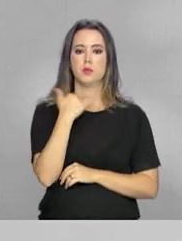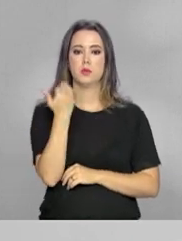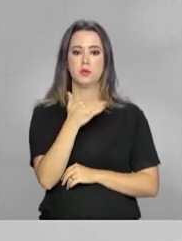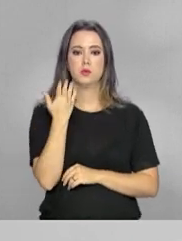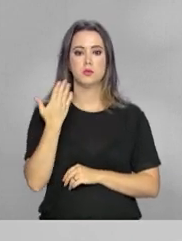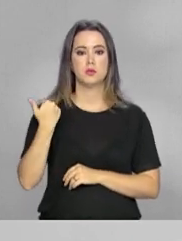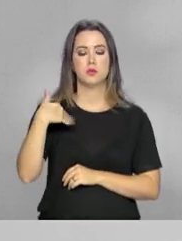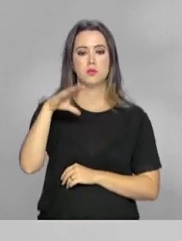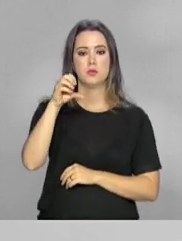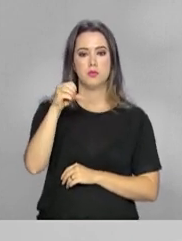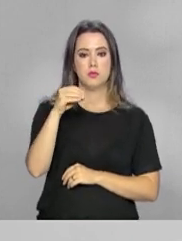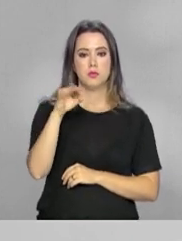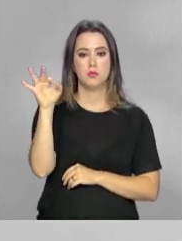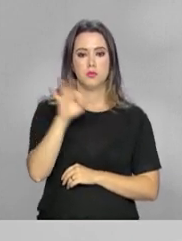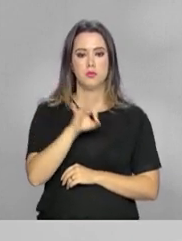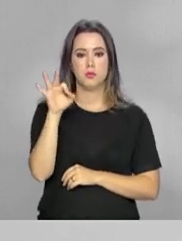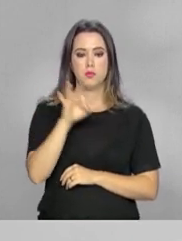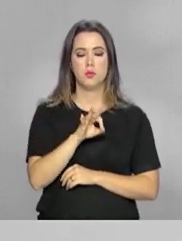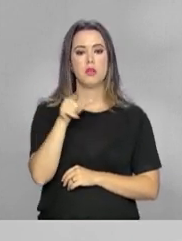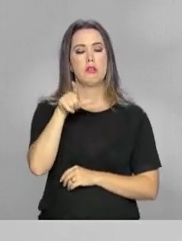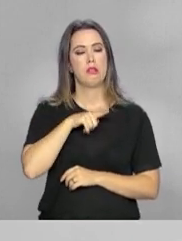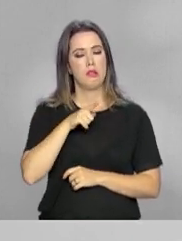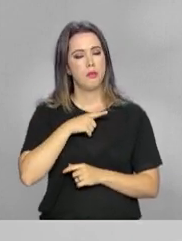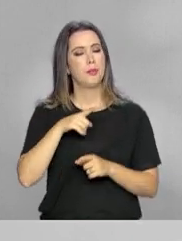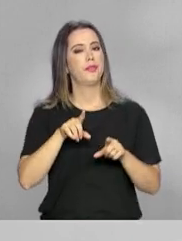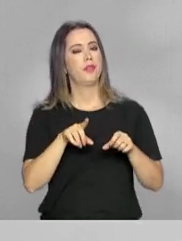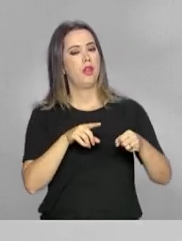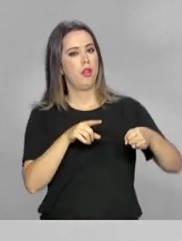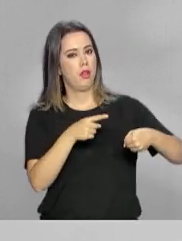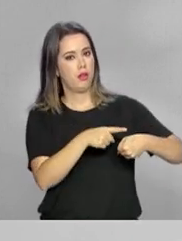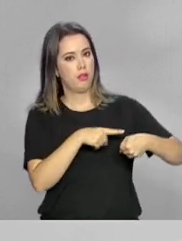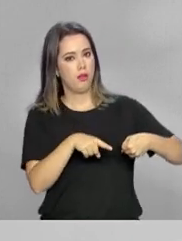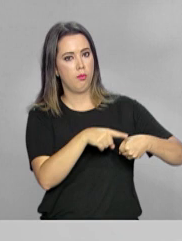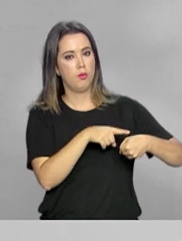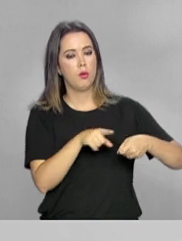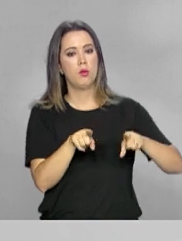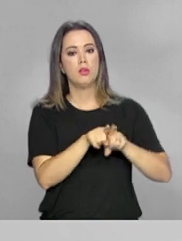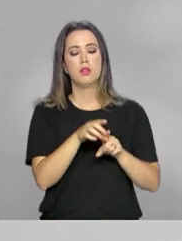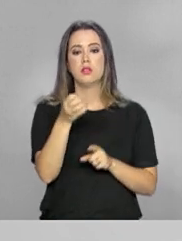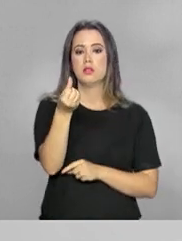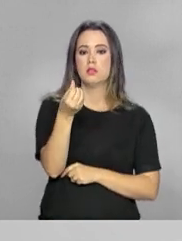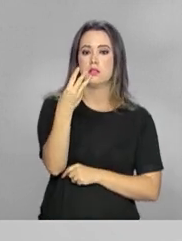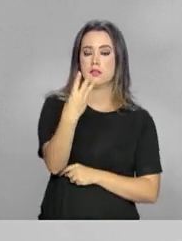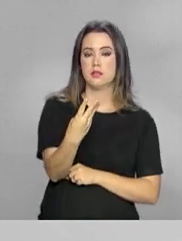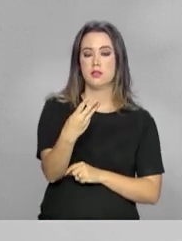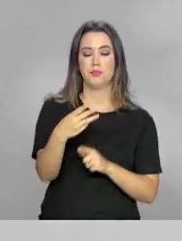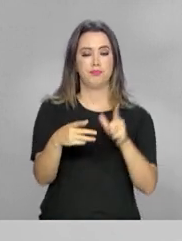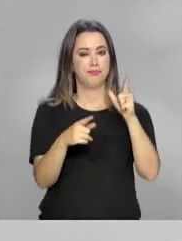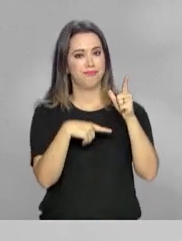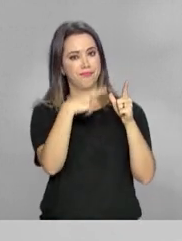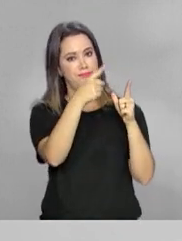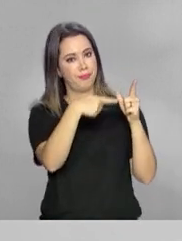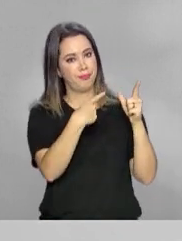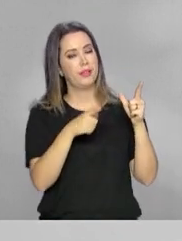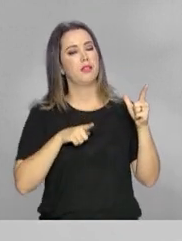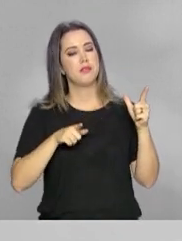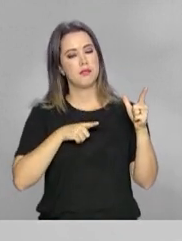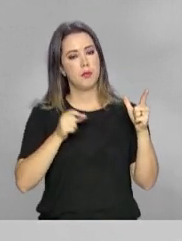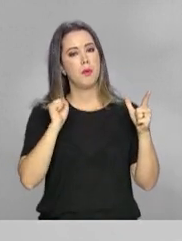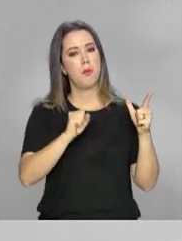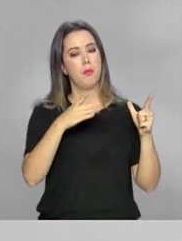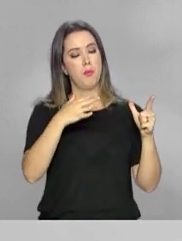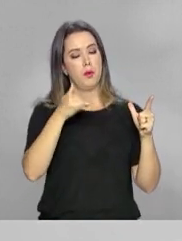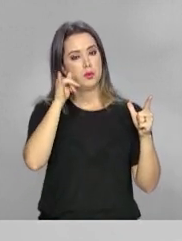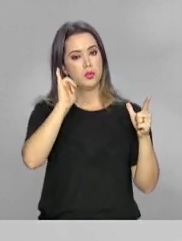de 90% dos casos de câncer anal e 63% de cânceres de pênis também podem